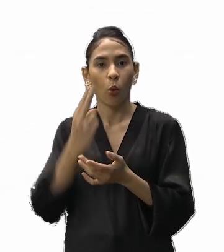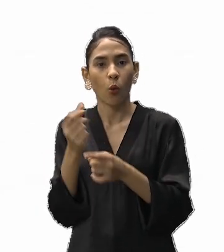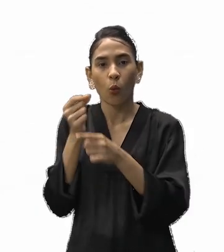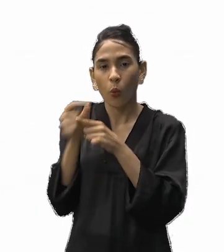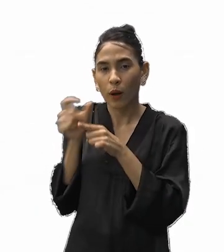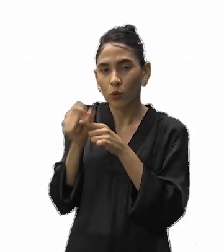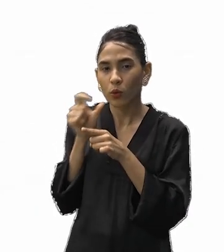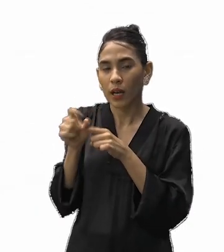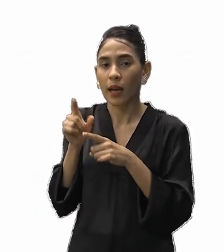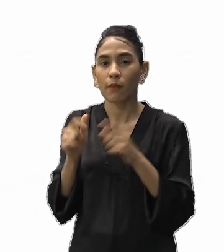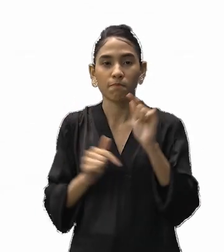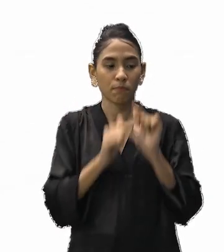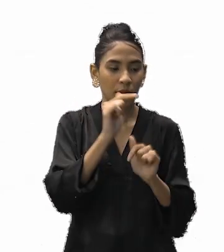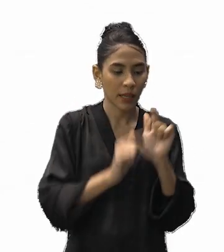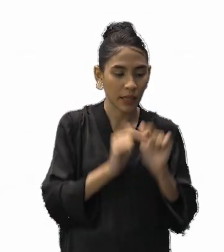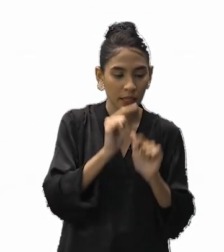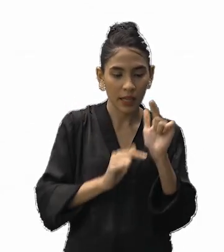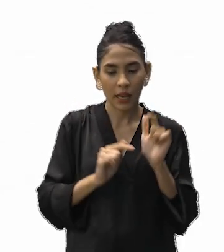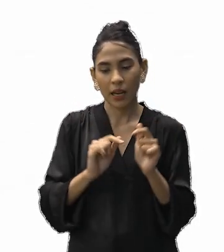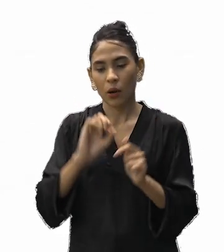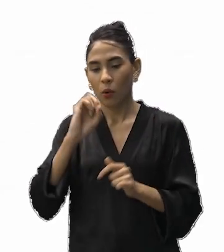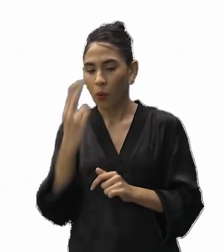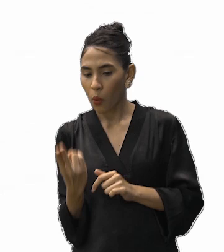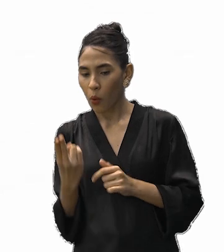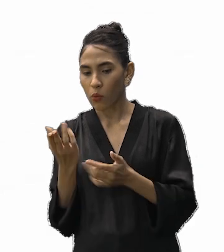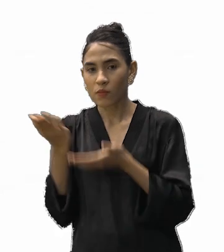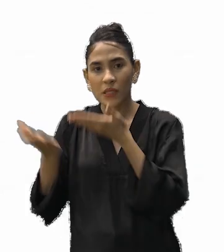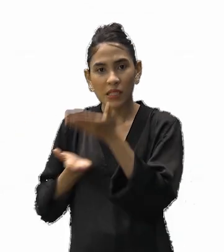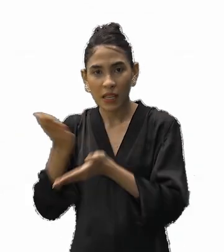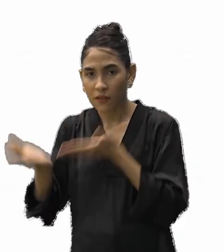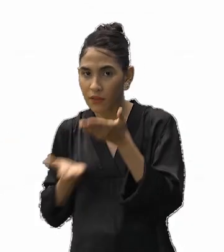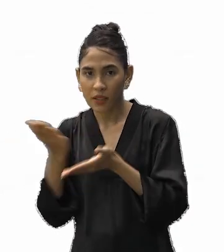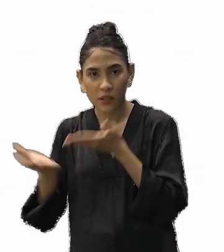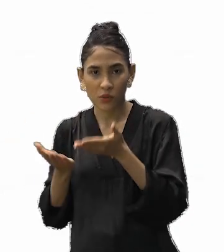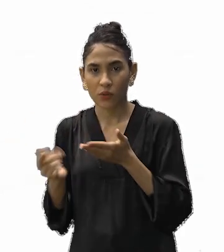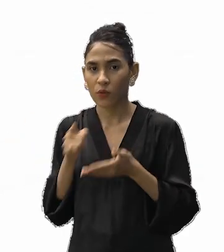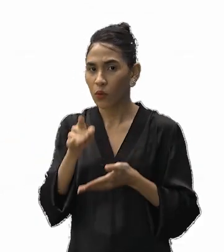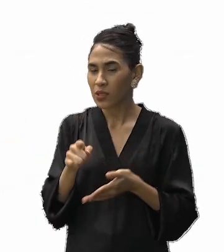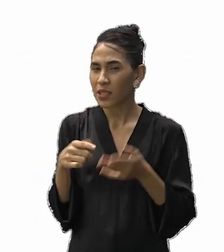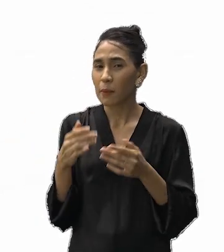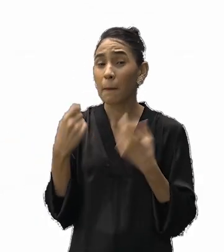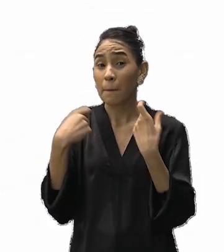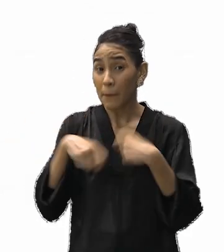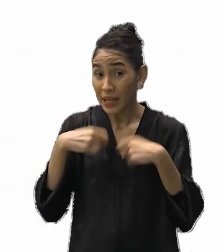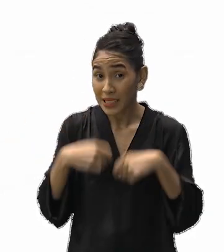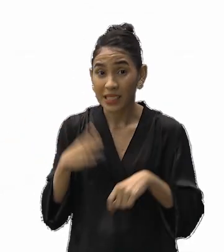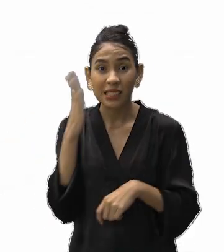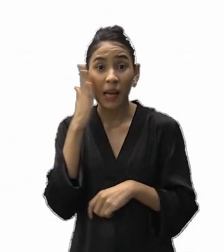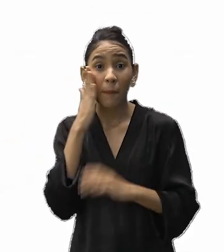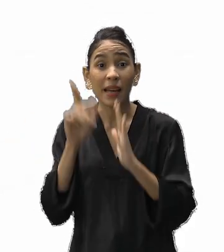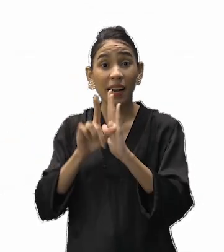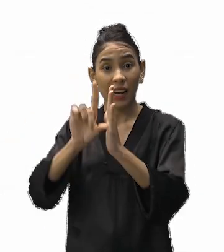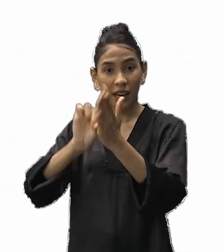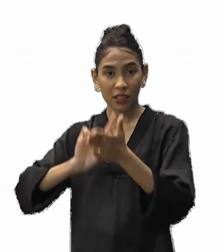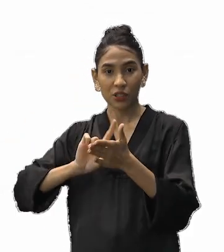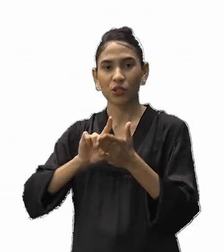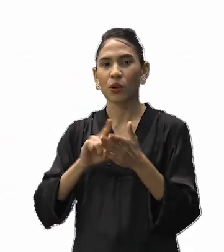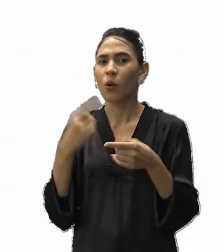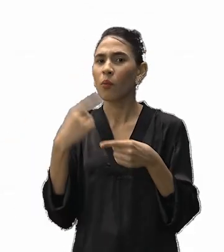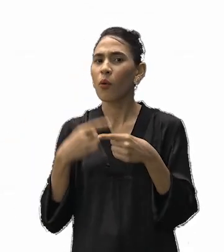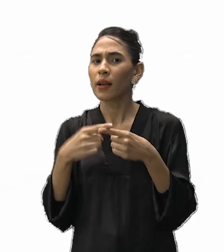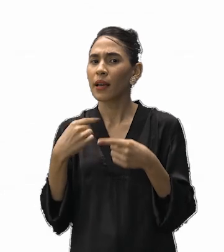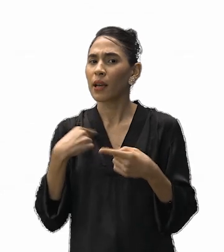de algum que a gente pode fazer, algum serviço, tá bom? A gente tem que saber o porquê de comprar aquilo, o porquê